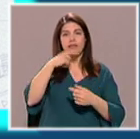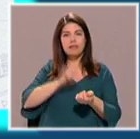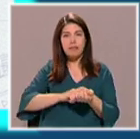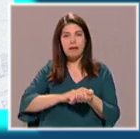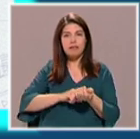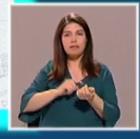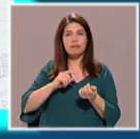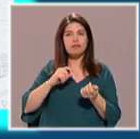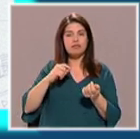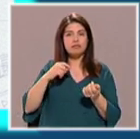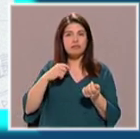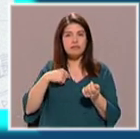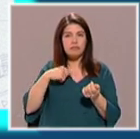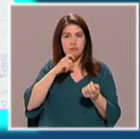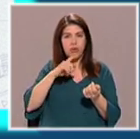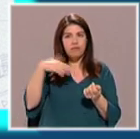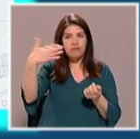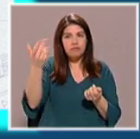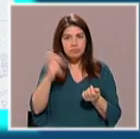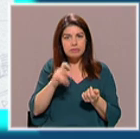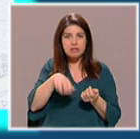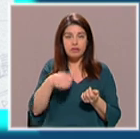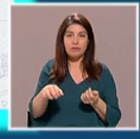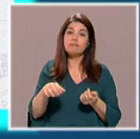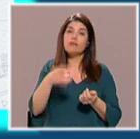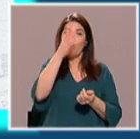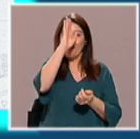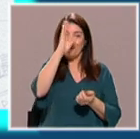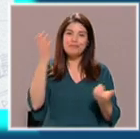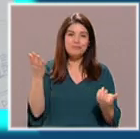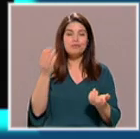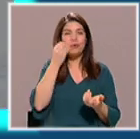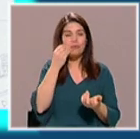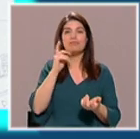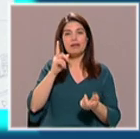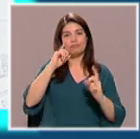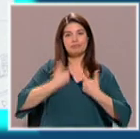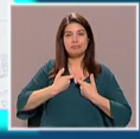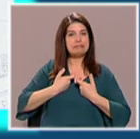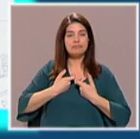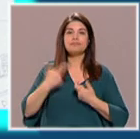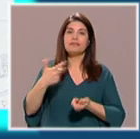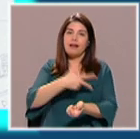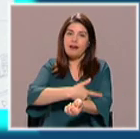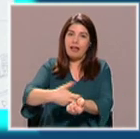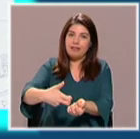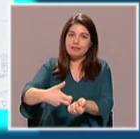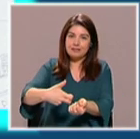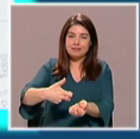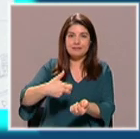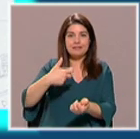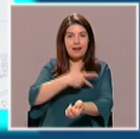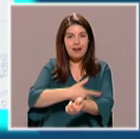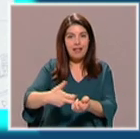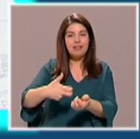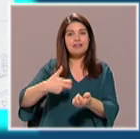melhor forma de o fazermos é efetuarmos análises sanguíneas com alguma regularidade. E para terem uma noção dos valores de